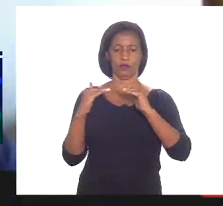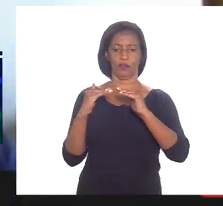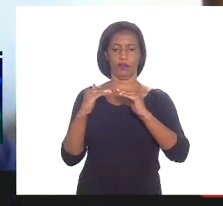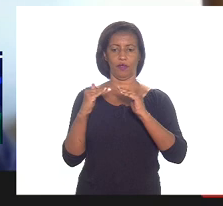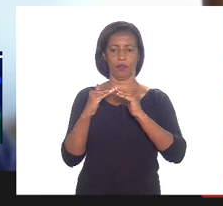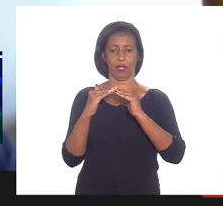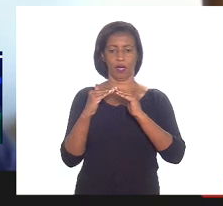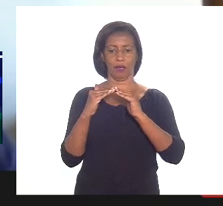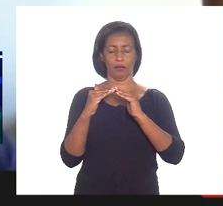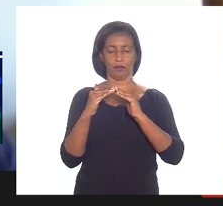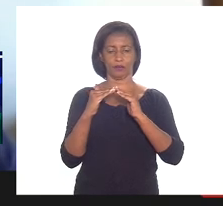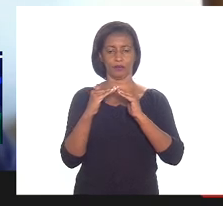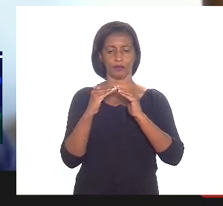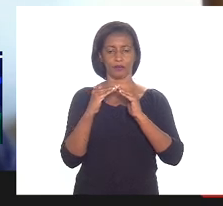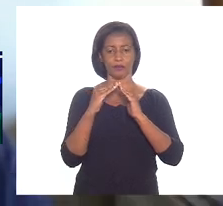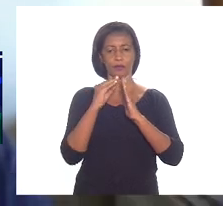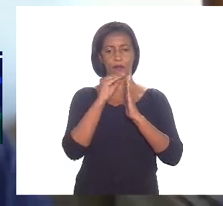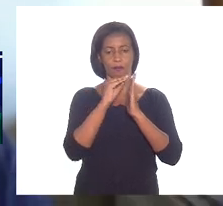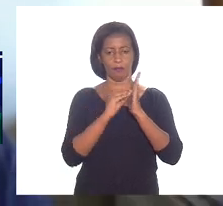e